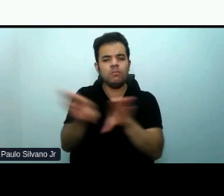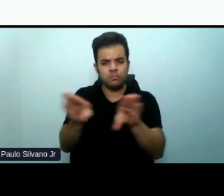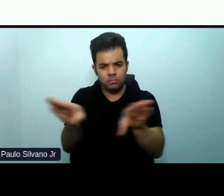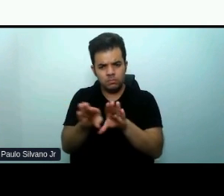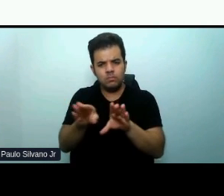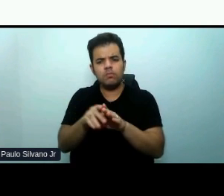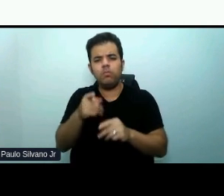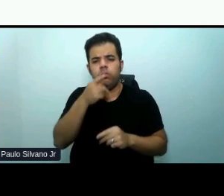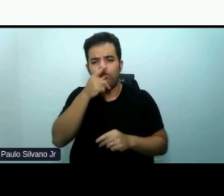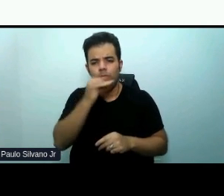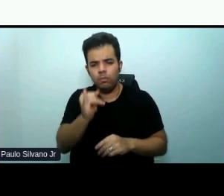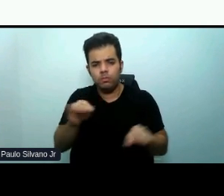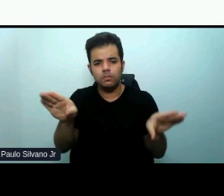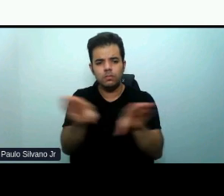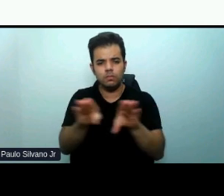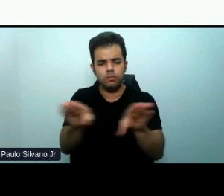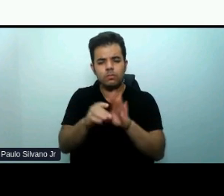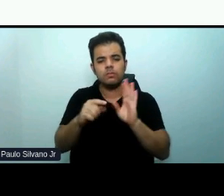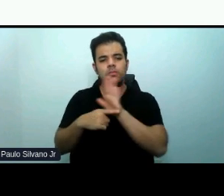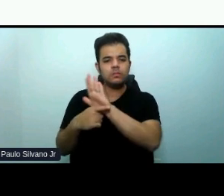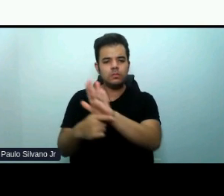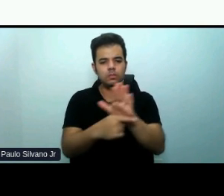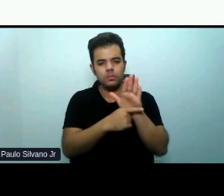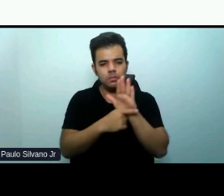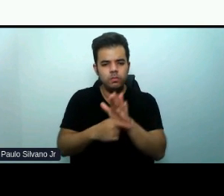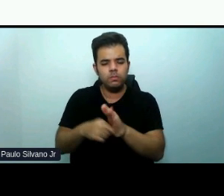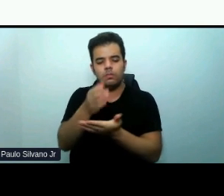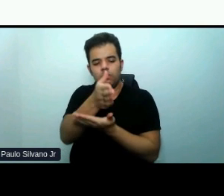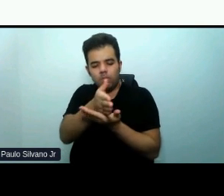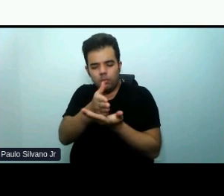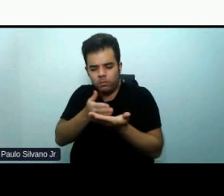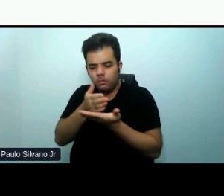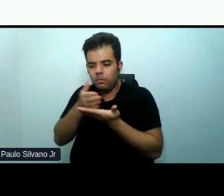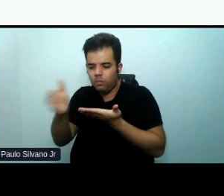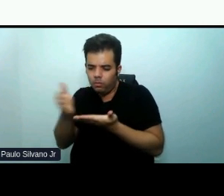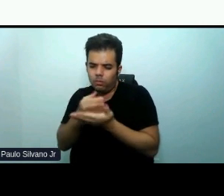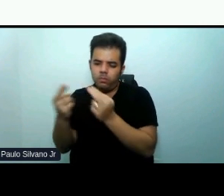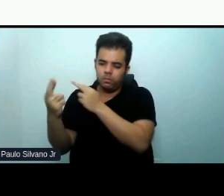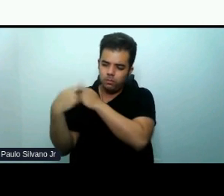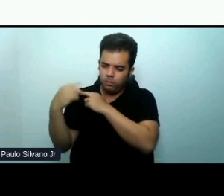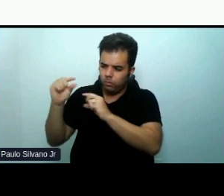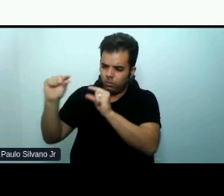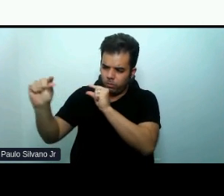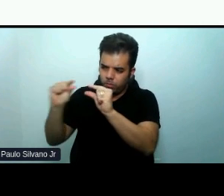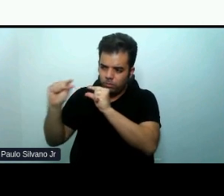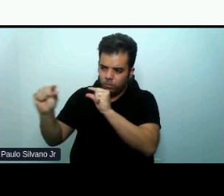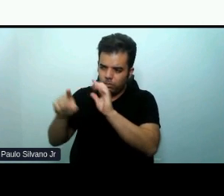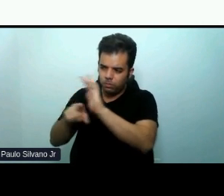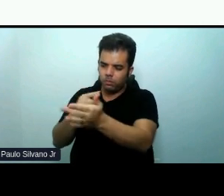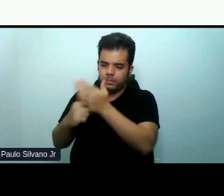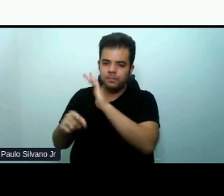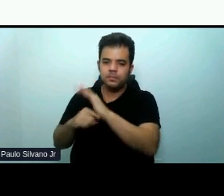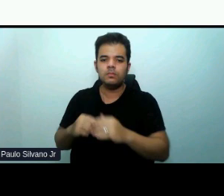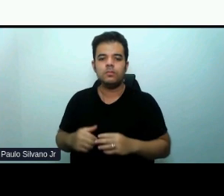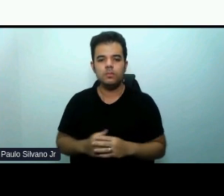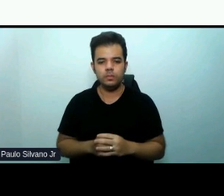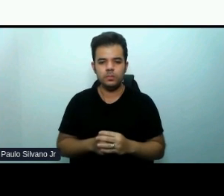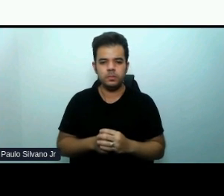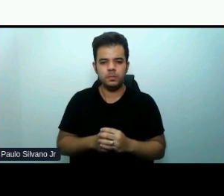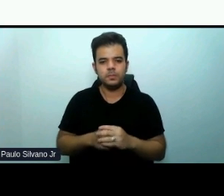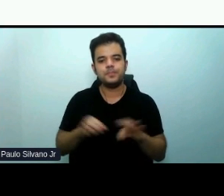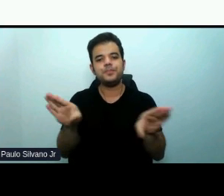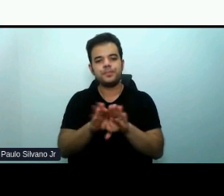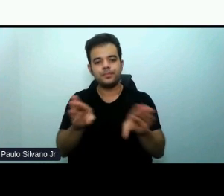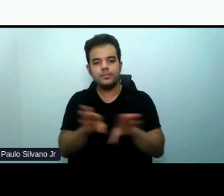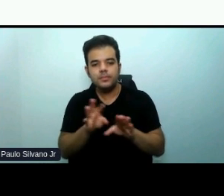os pais, ajude nessa divisão aí das responsabilidades. E por fim, a gente precisa de mais oportunidades